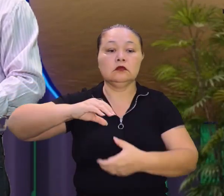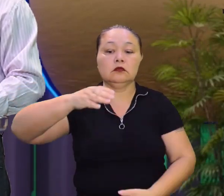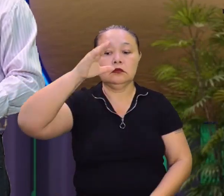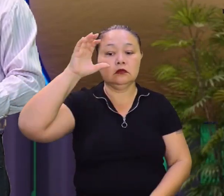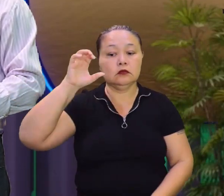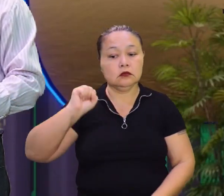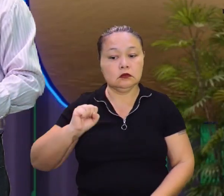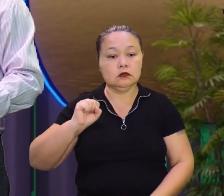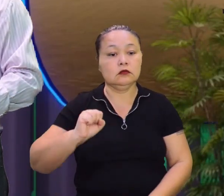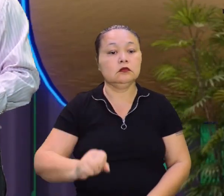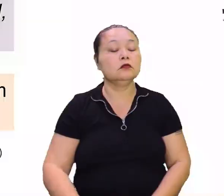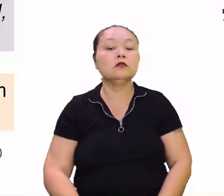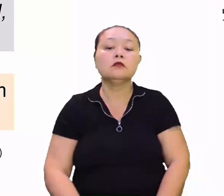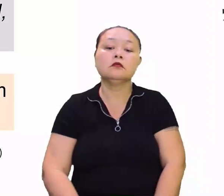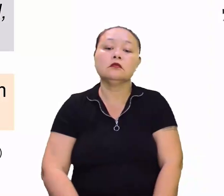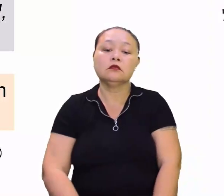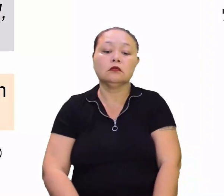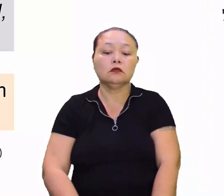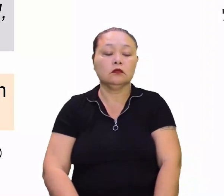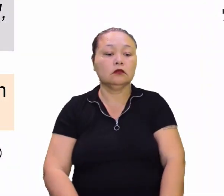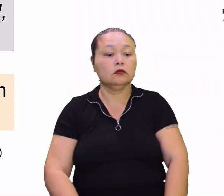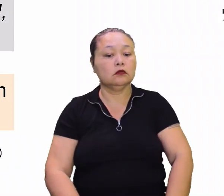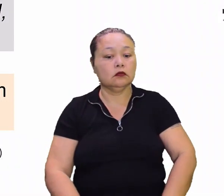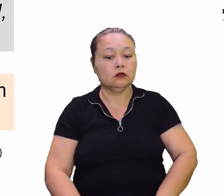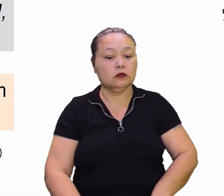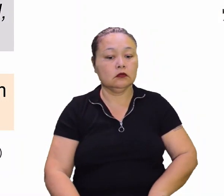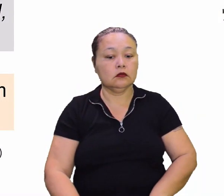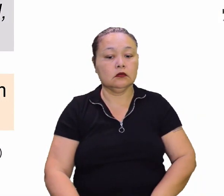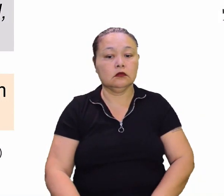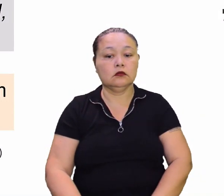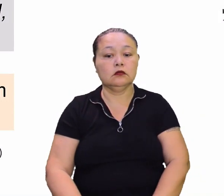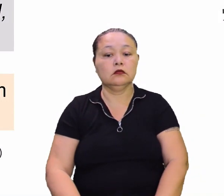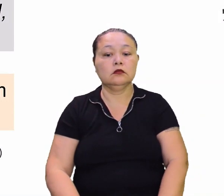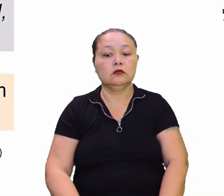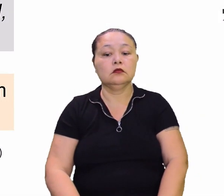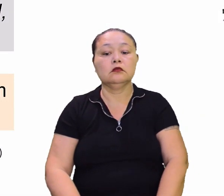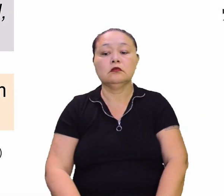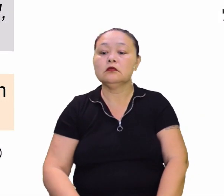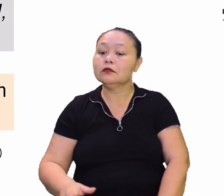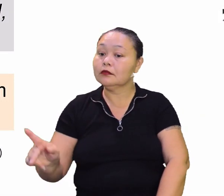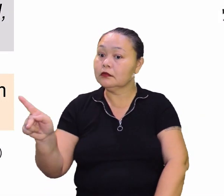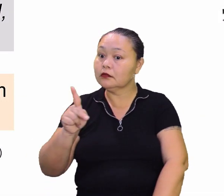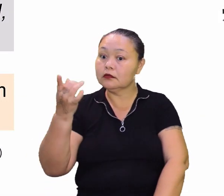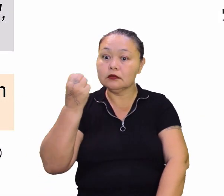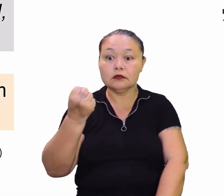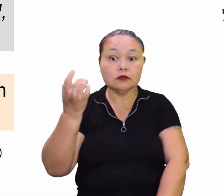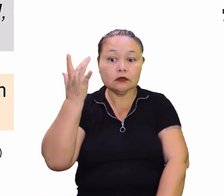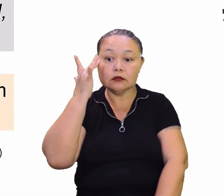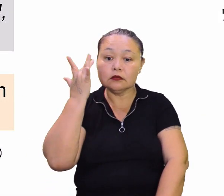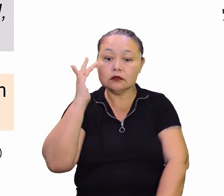Sul. Beleza. Vamos lá no quadro, meu diretor? Beleza.